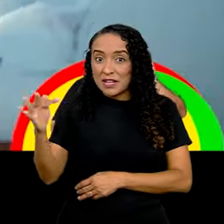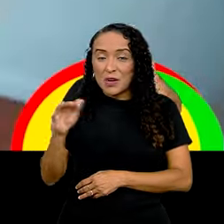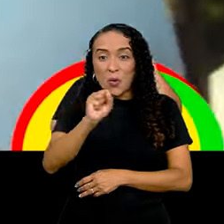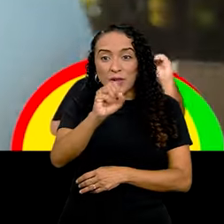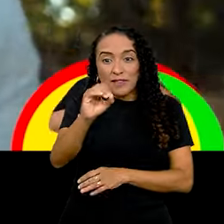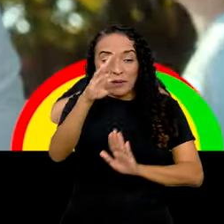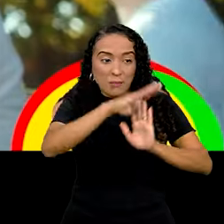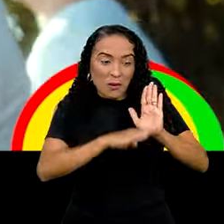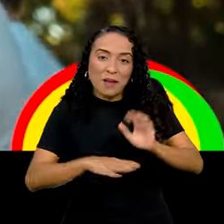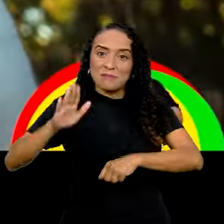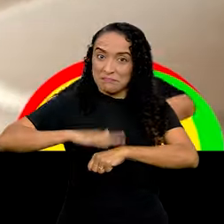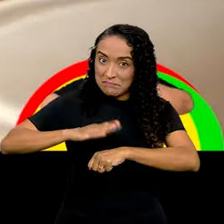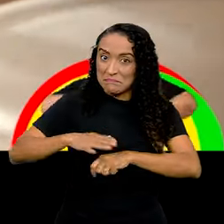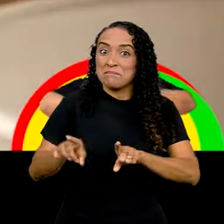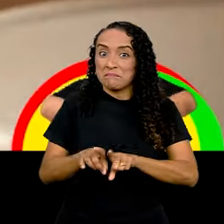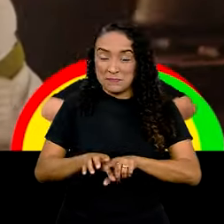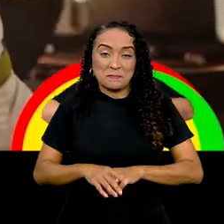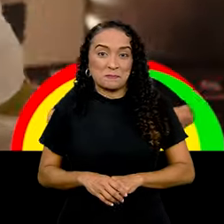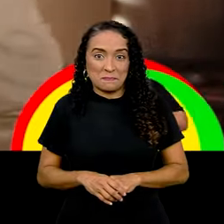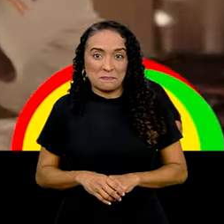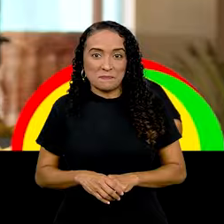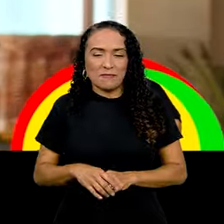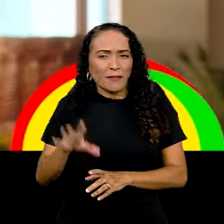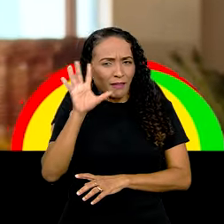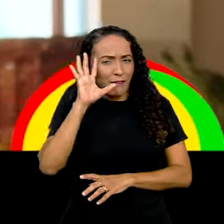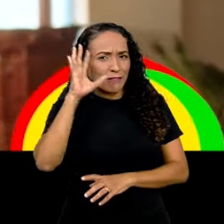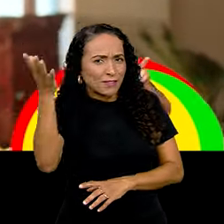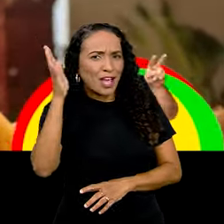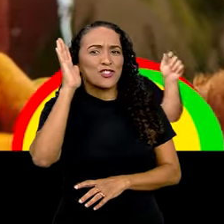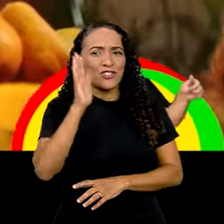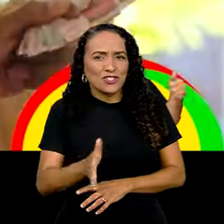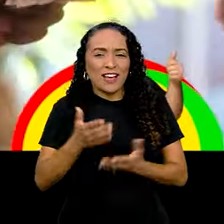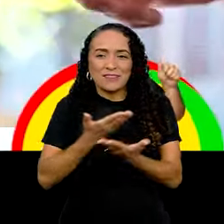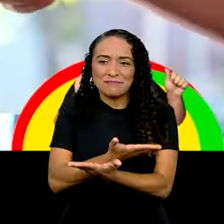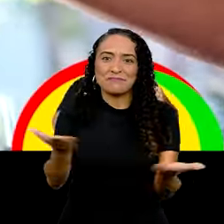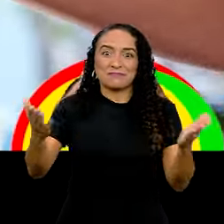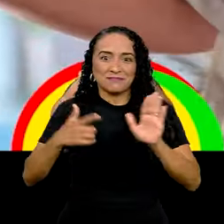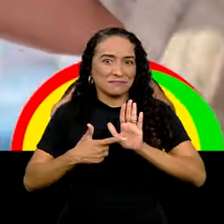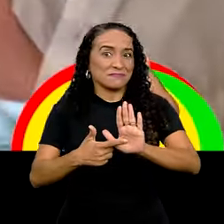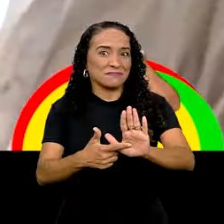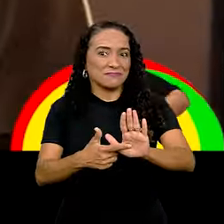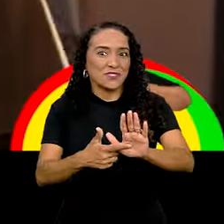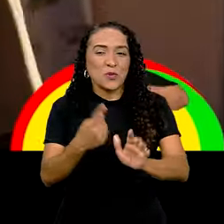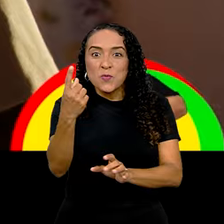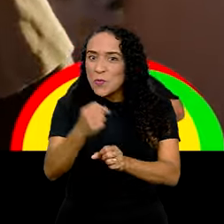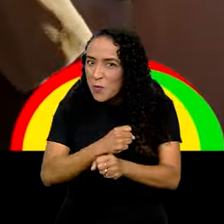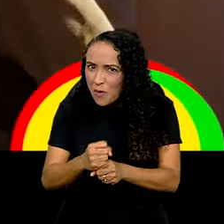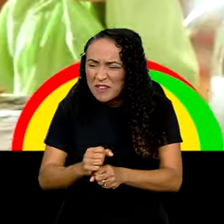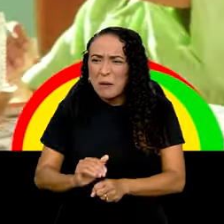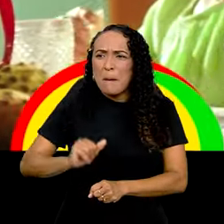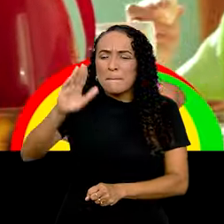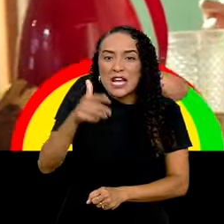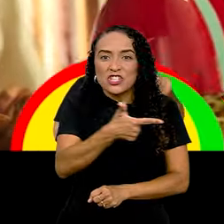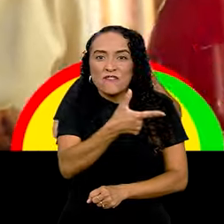federal e 80 programas e ações os resultados já estão aparecendo em um